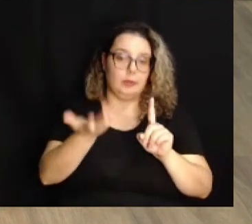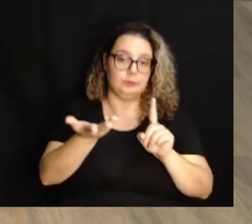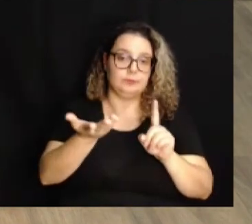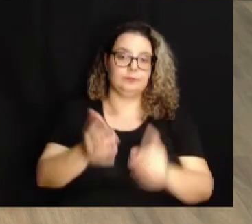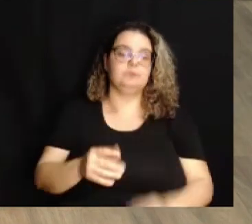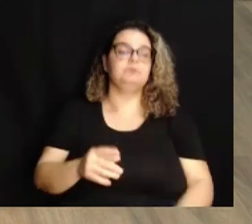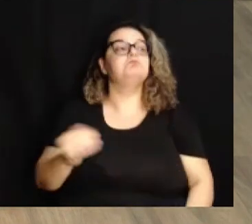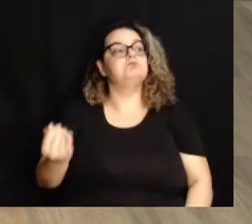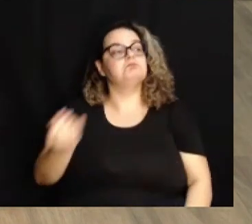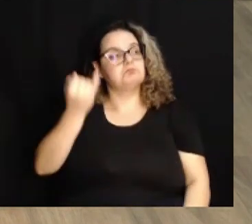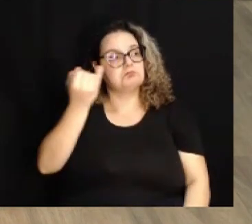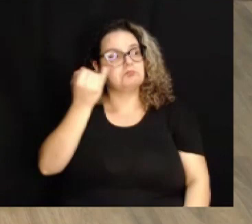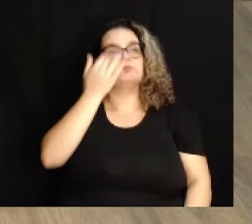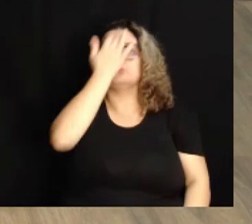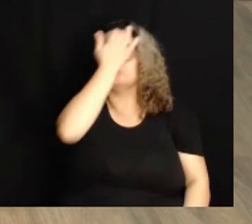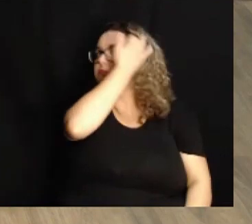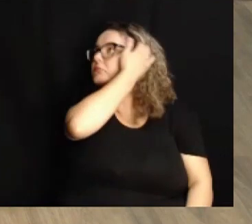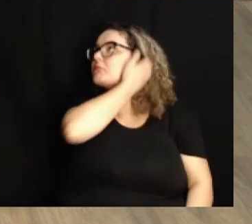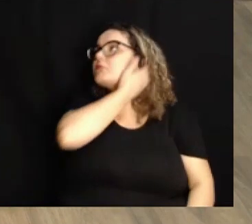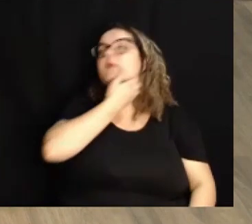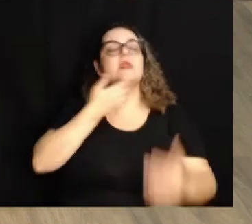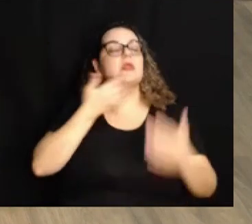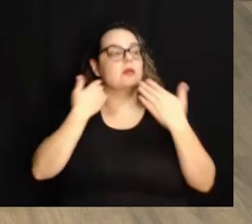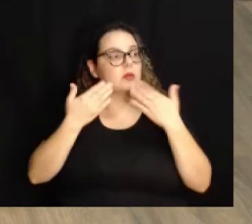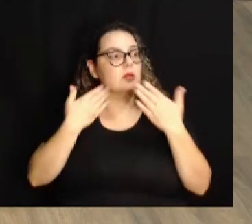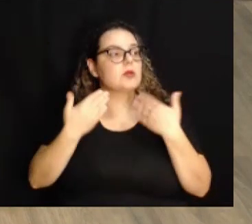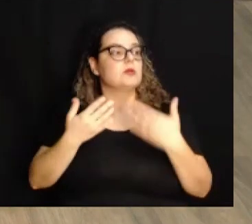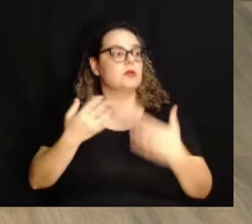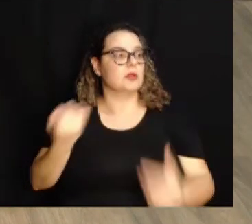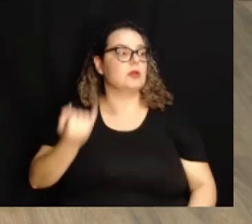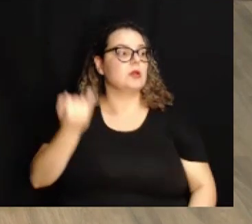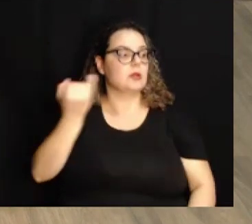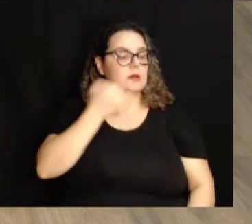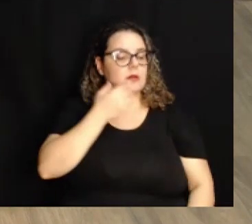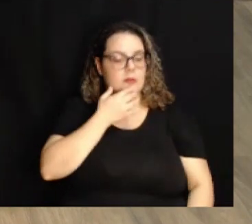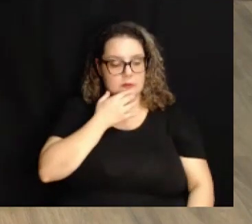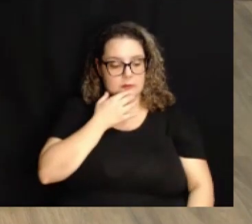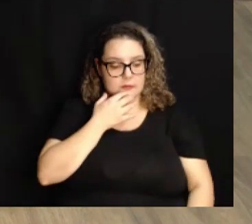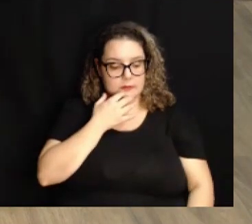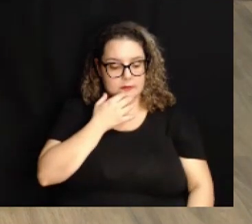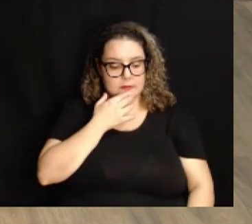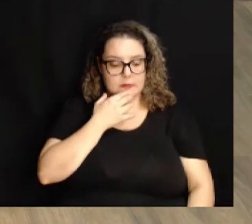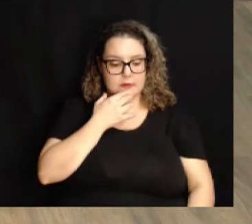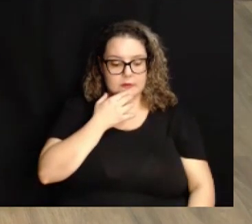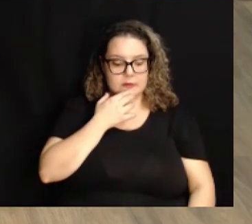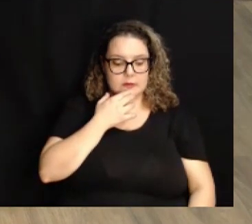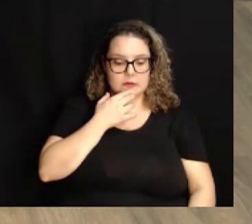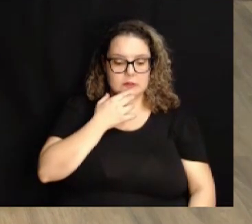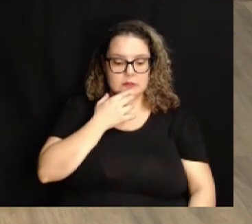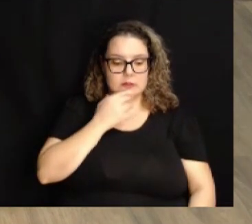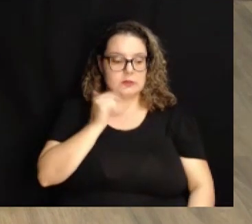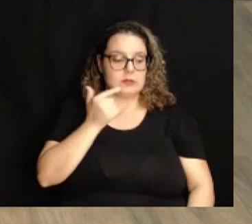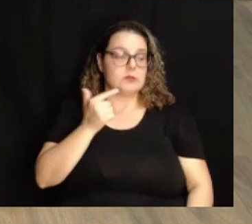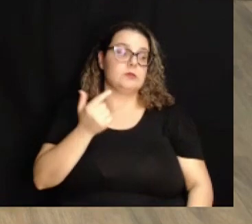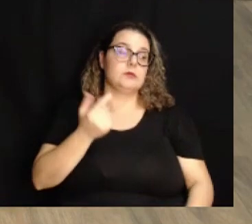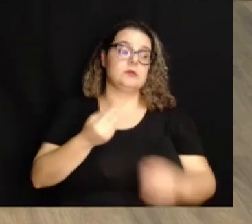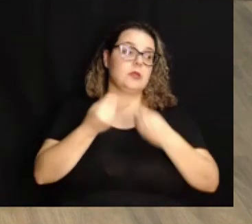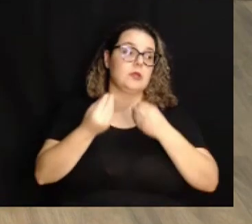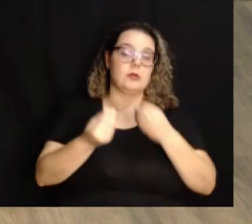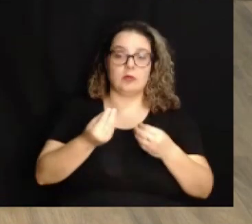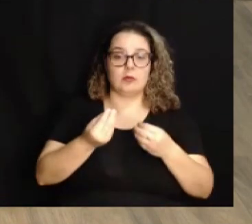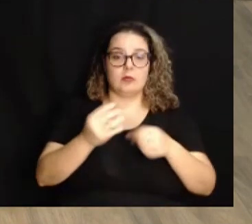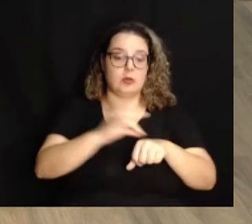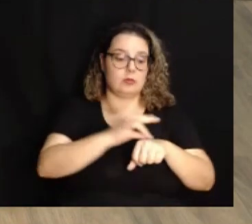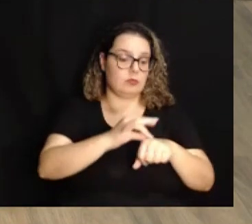interessante essa nossa conversa, esse nosso bate-papo. Agora, não tem como colocar o luto numa caixinha e tentar seguir a